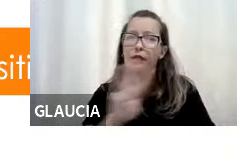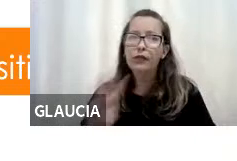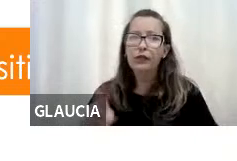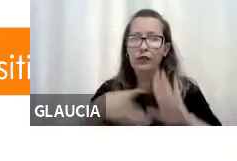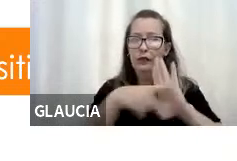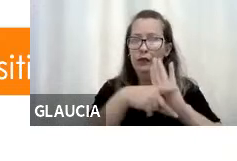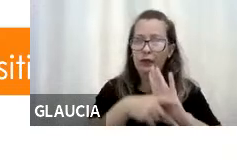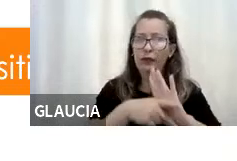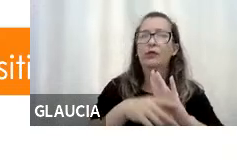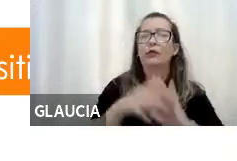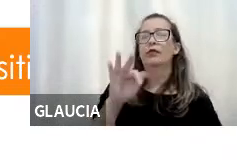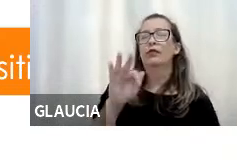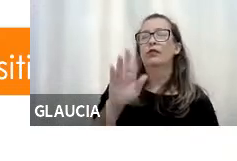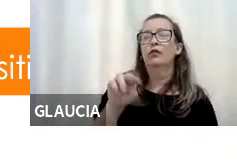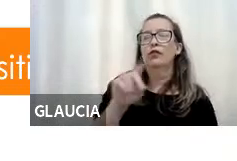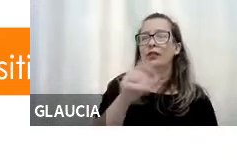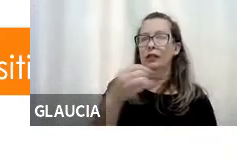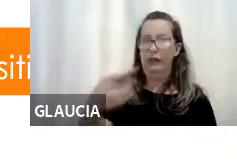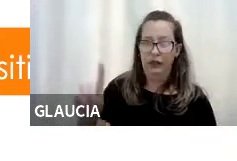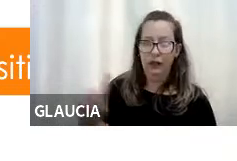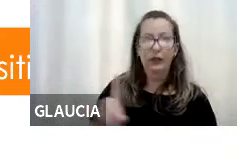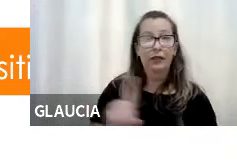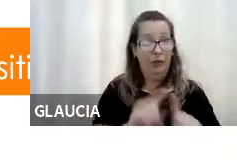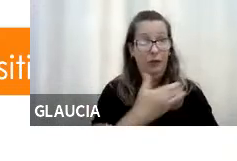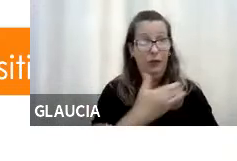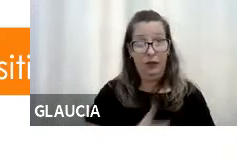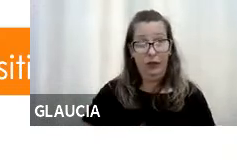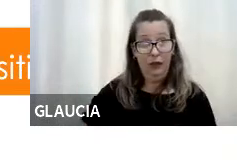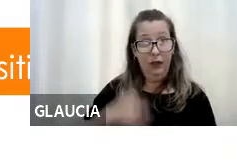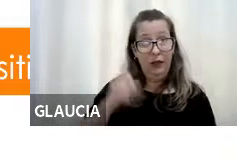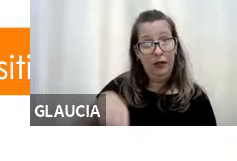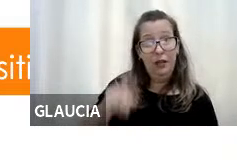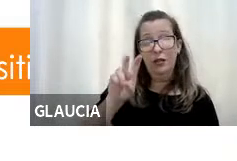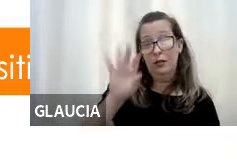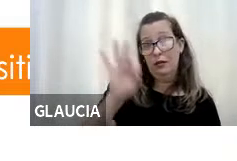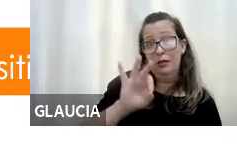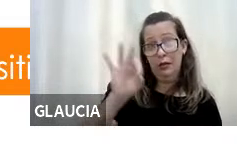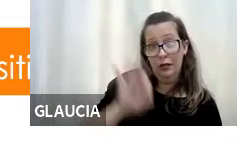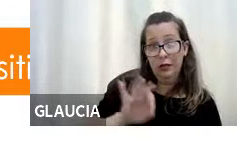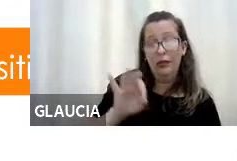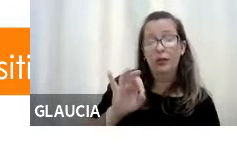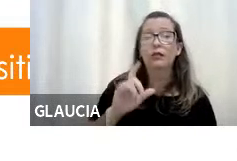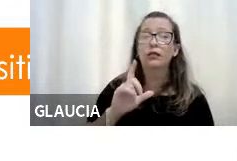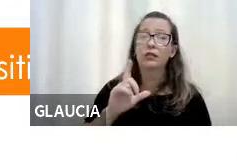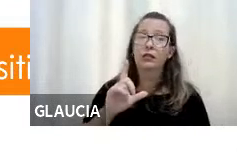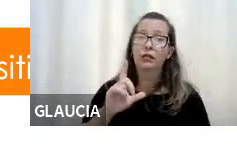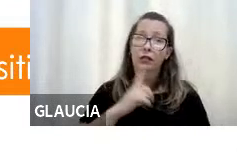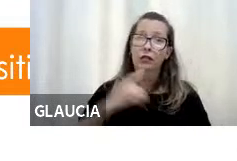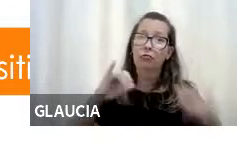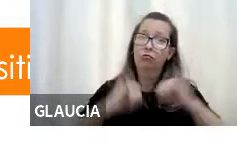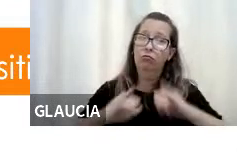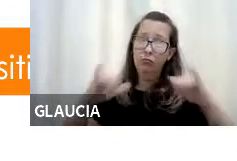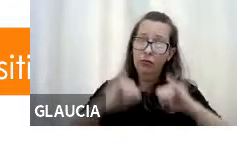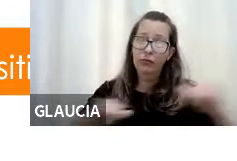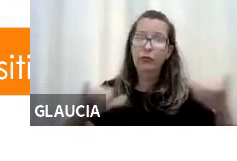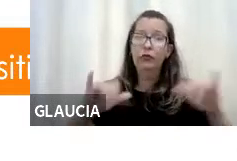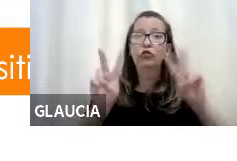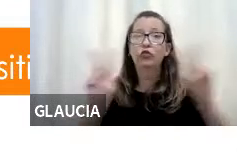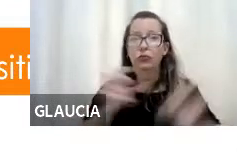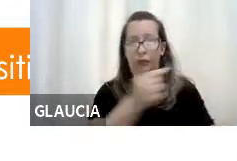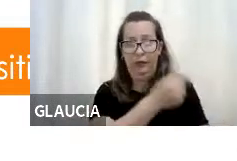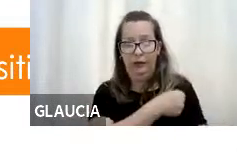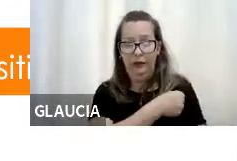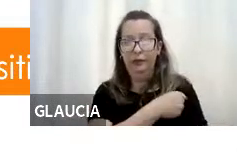o governo soma 5% e tem um papel de divulgador da produção da vacina. Então, apesar de não apoiar, né,